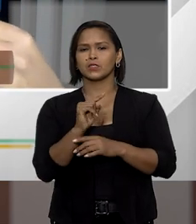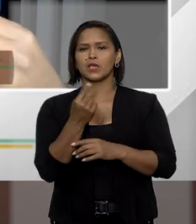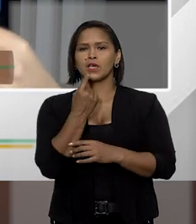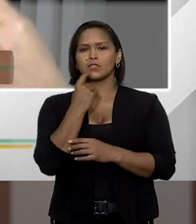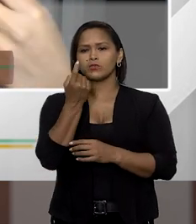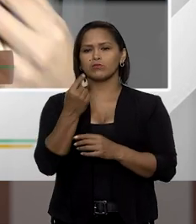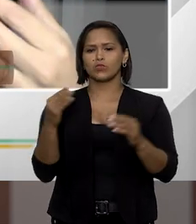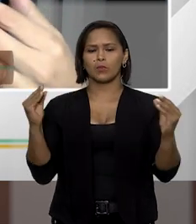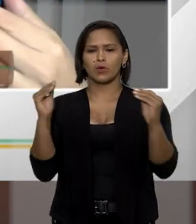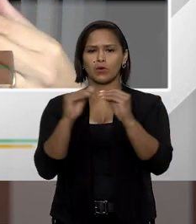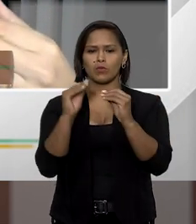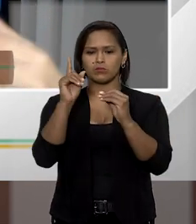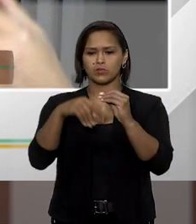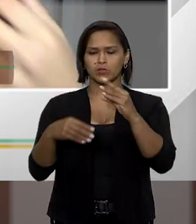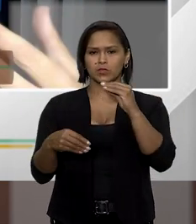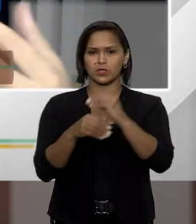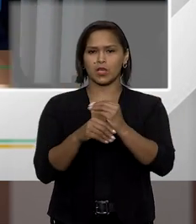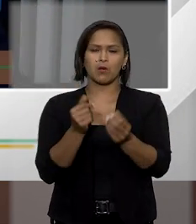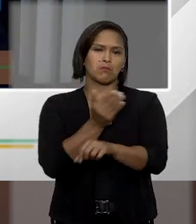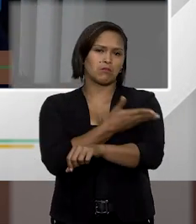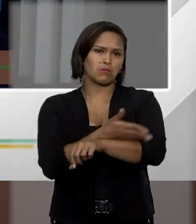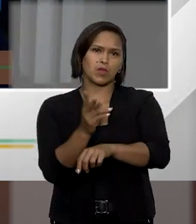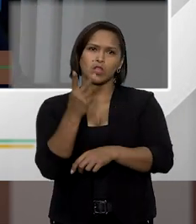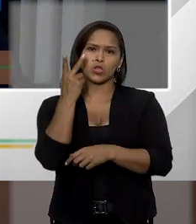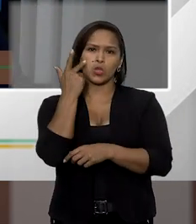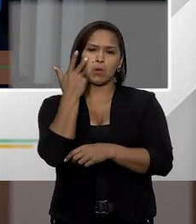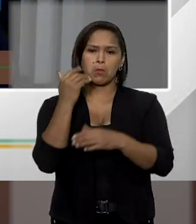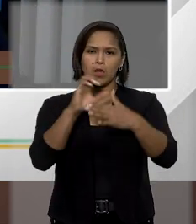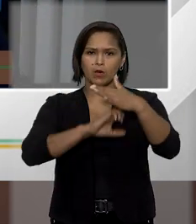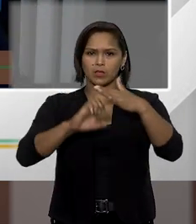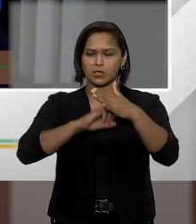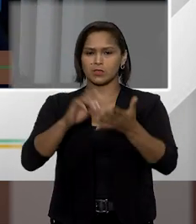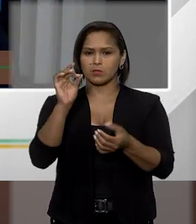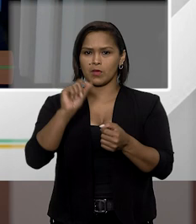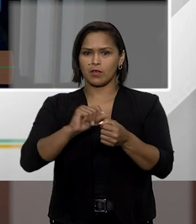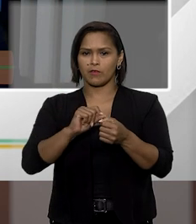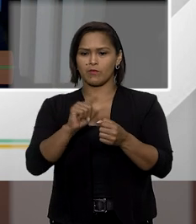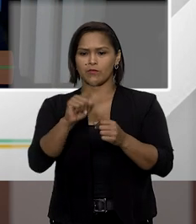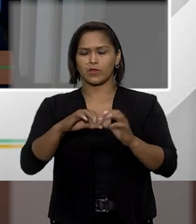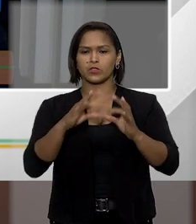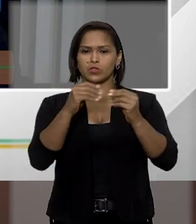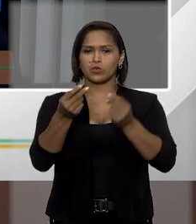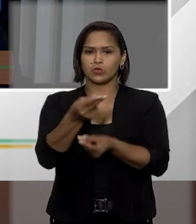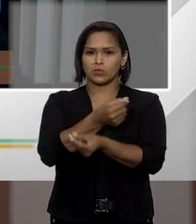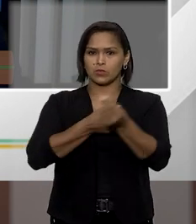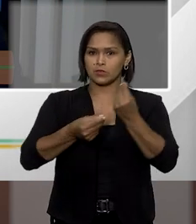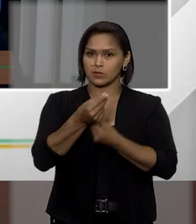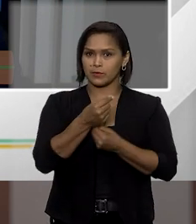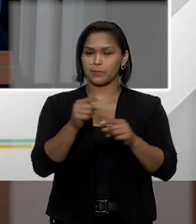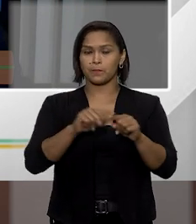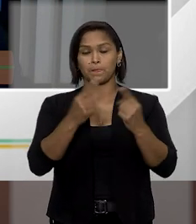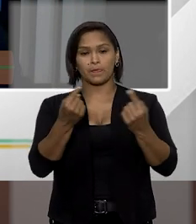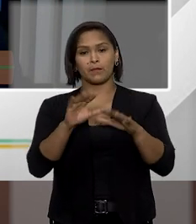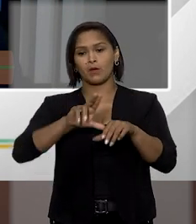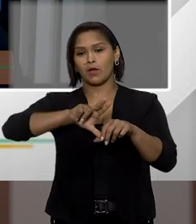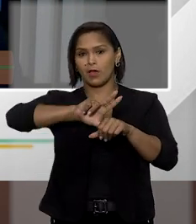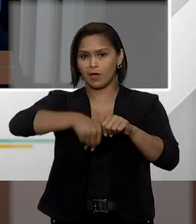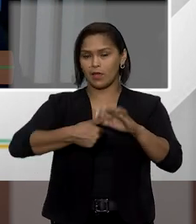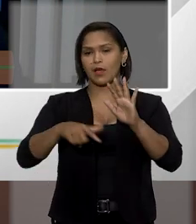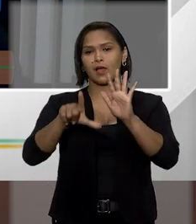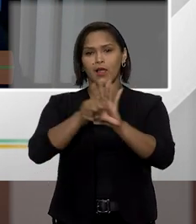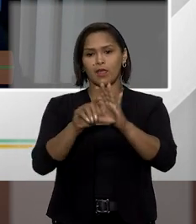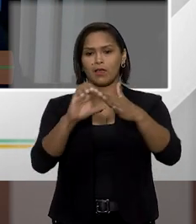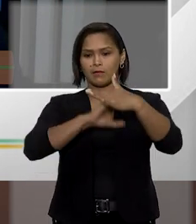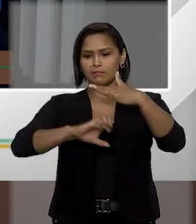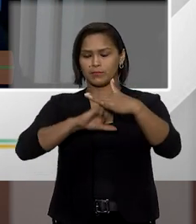de uma consolidação costumeira à vida entre as empresas na realização de seus negócios. Bom, de todo modo, a lei anticorrupção